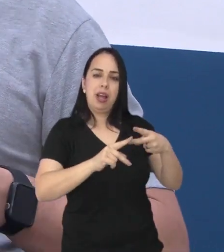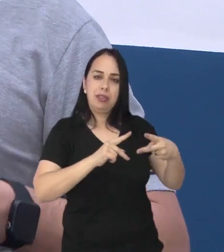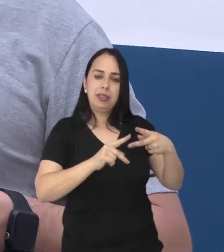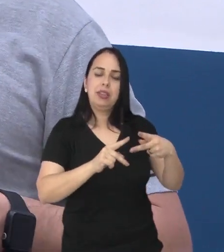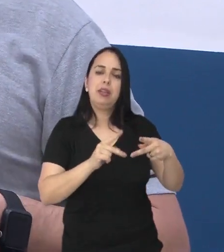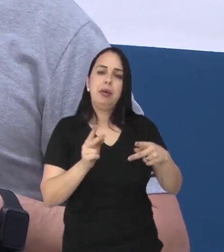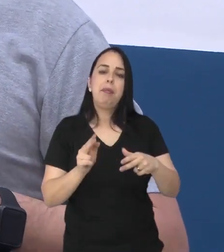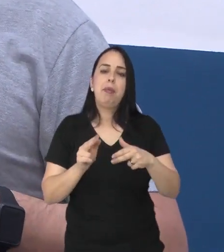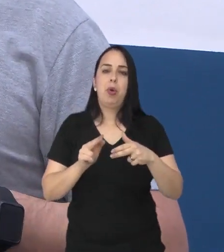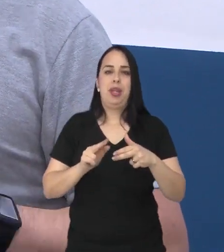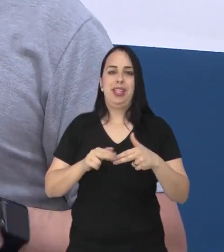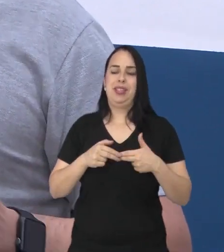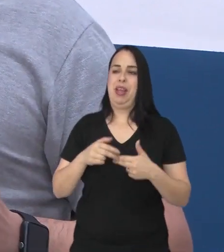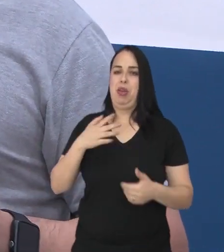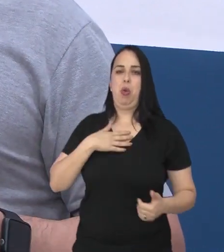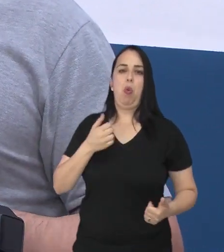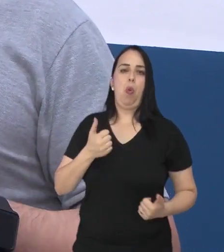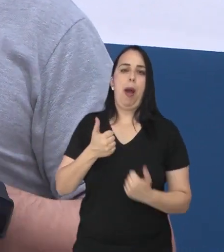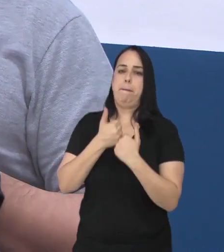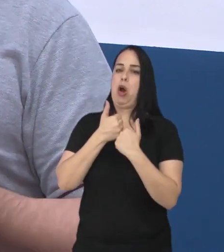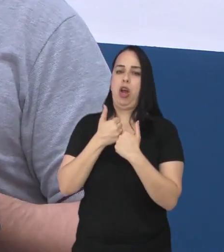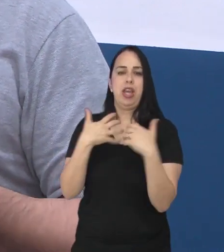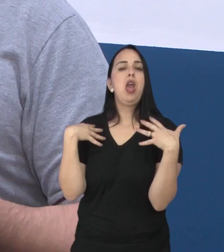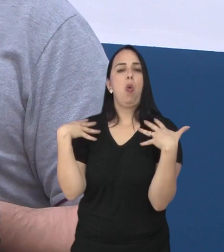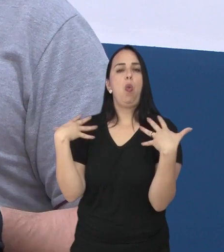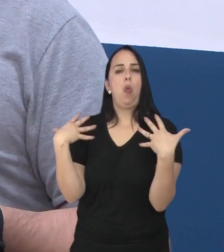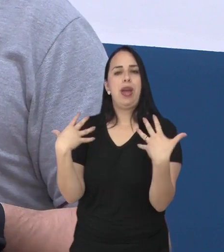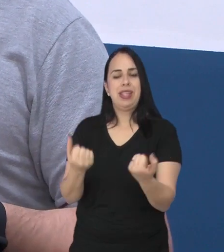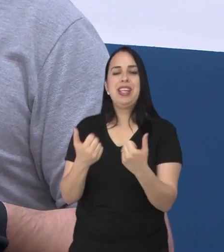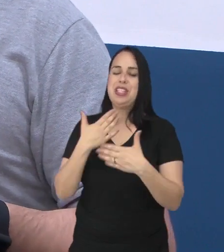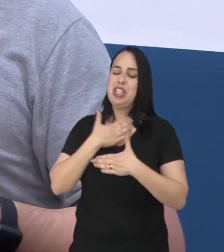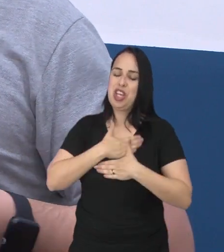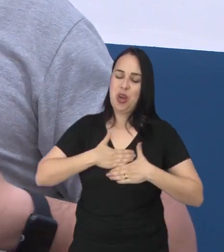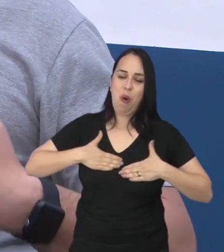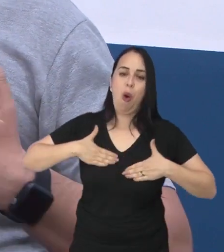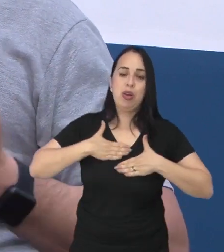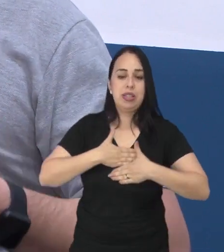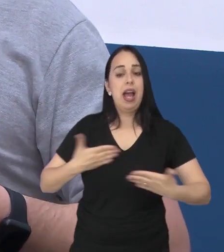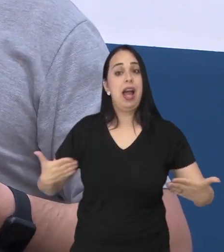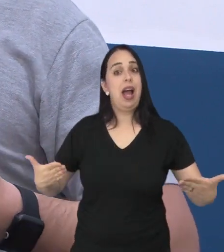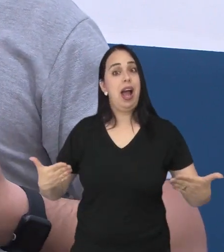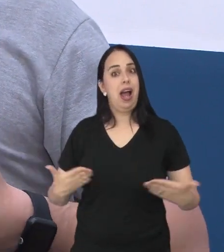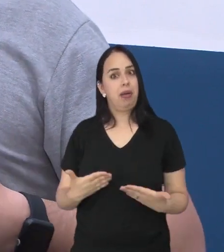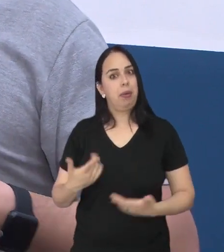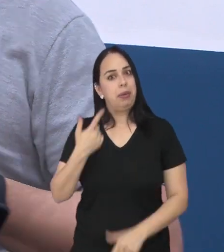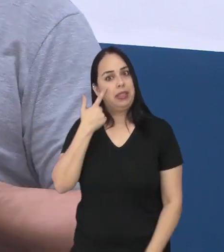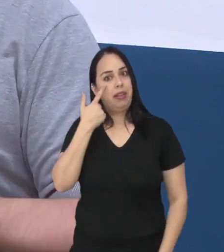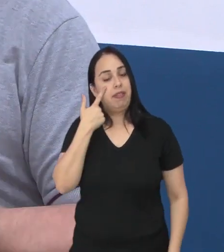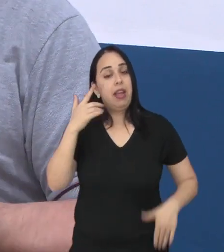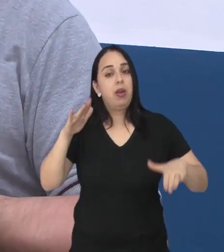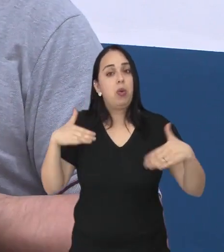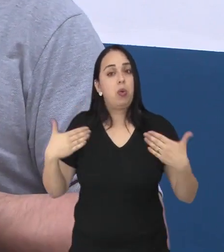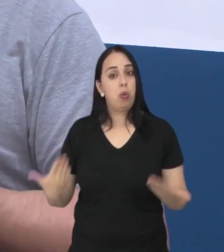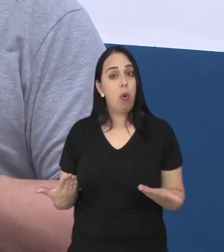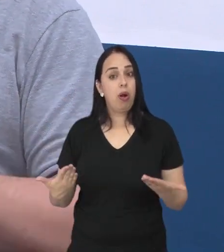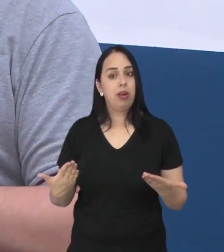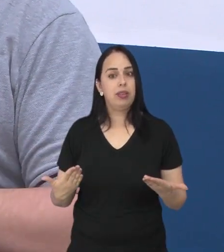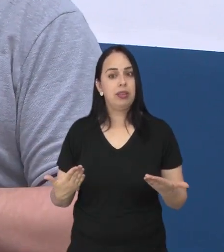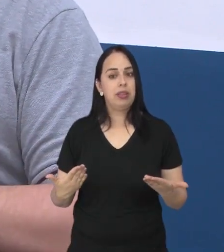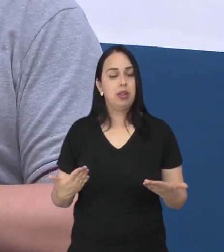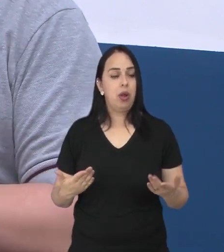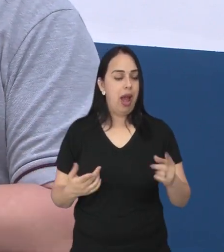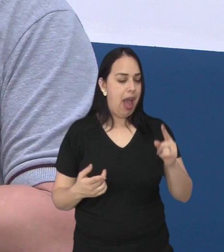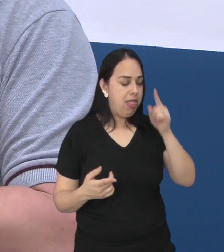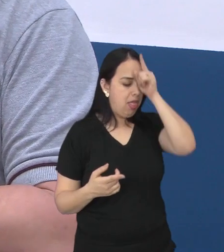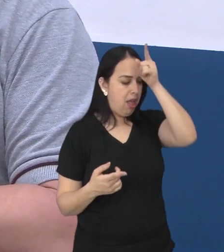o investimento na região. Nesse sentido, ele tem totalmente o nosso apoio, a nossa aderência e a nossa simpatia.